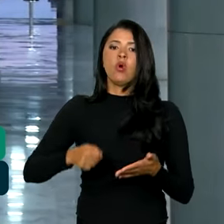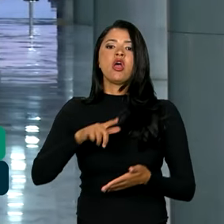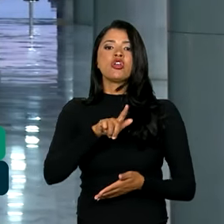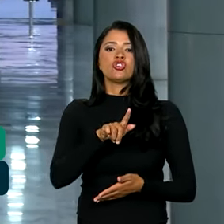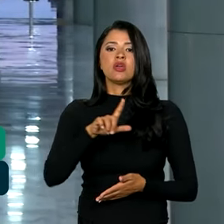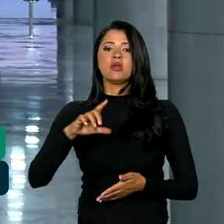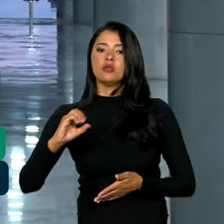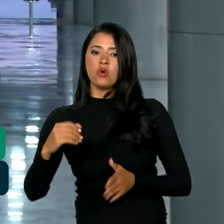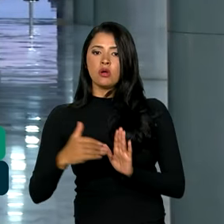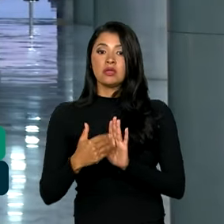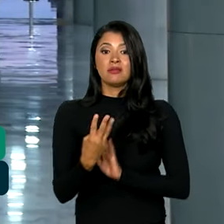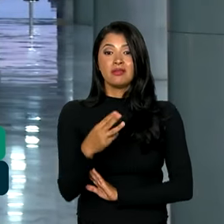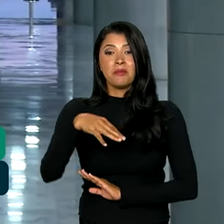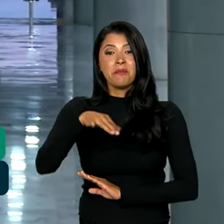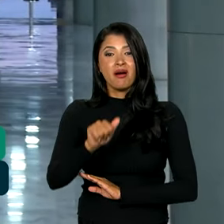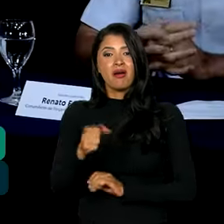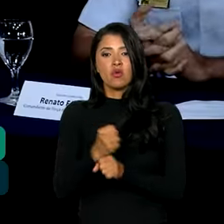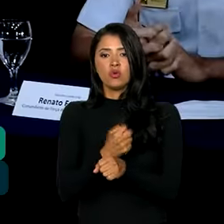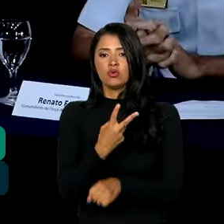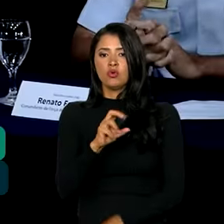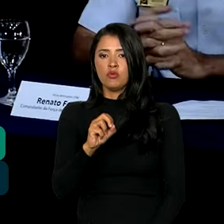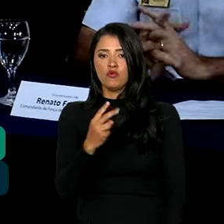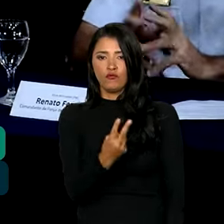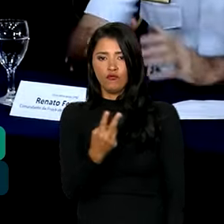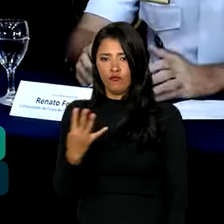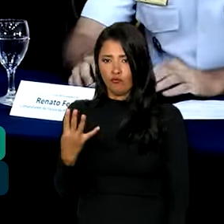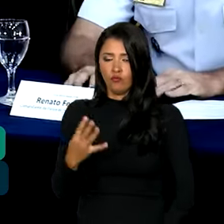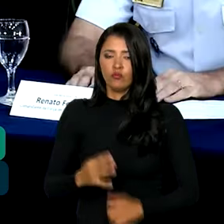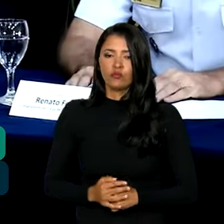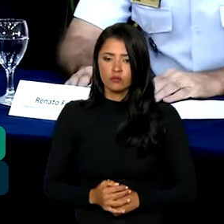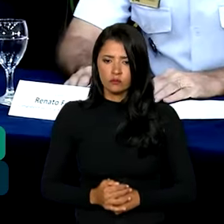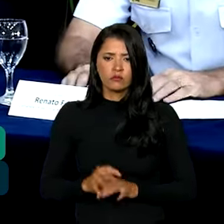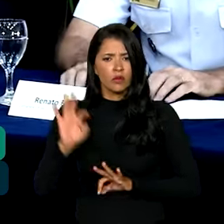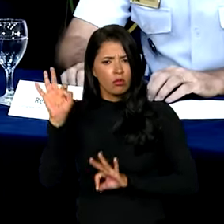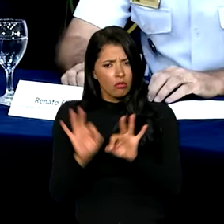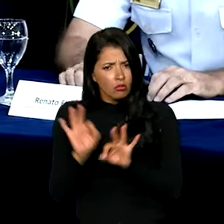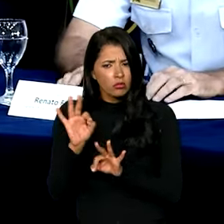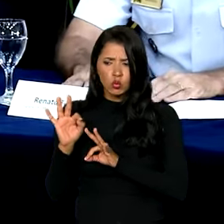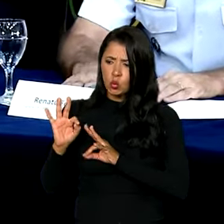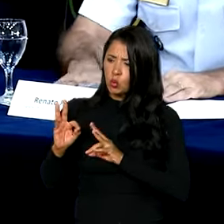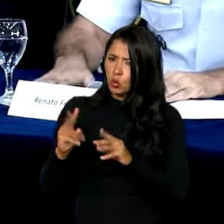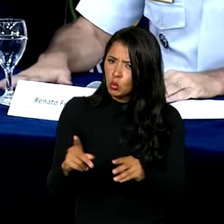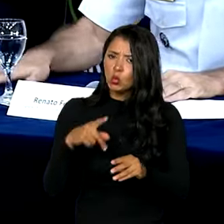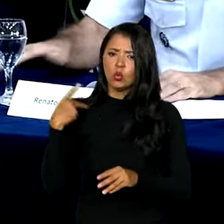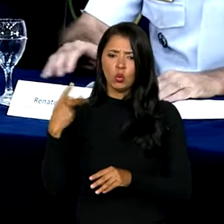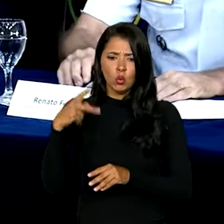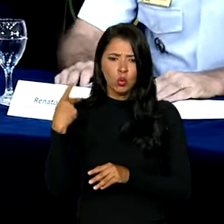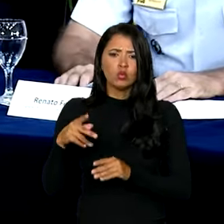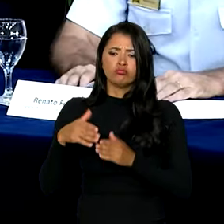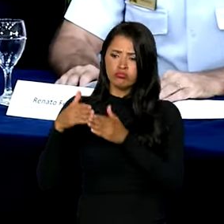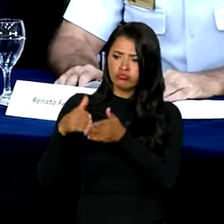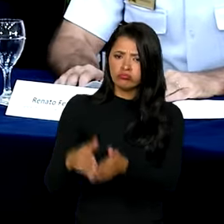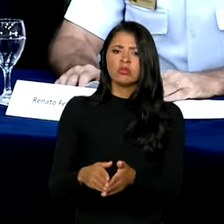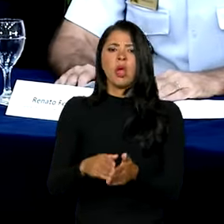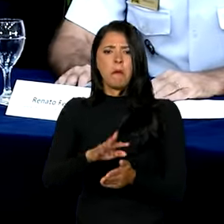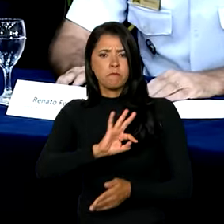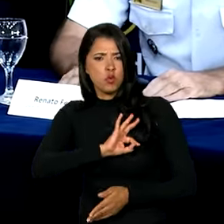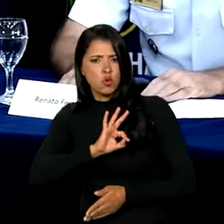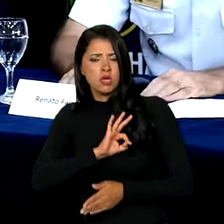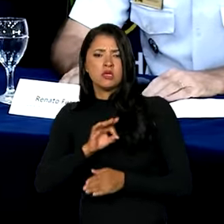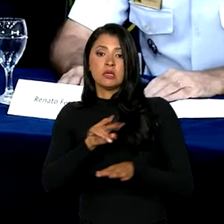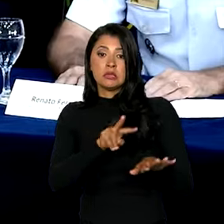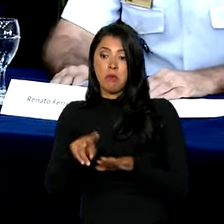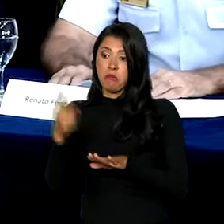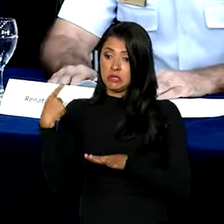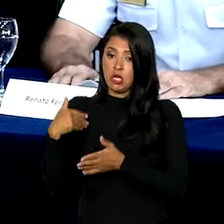3 de maio de 2024. Mobilizamos todo o efetivo da Guarda Portuária desde a semana